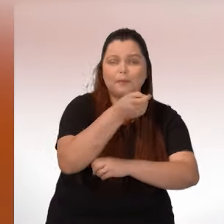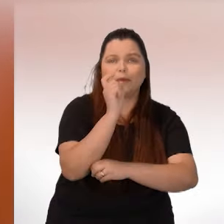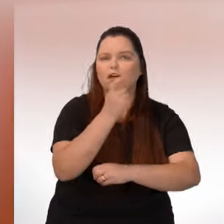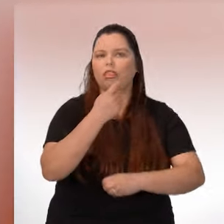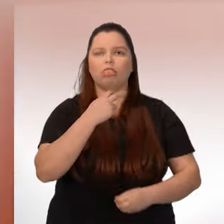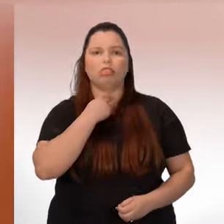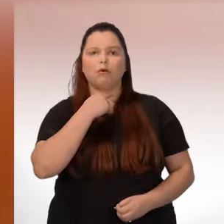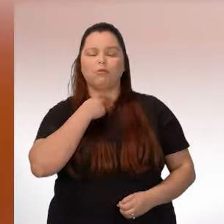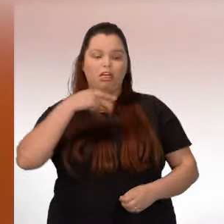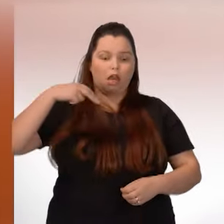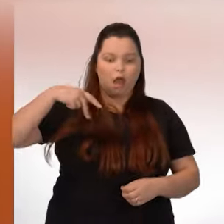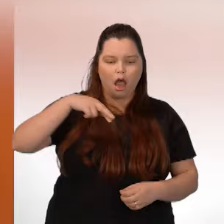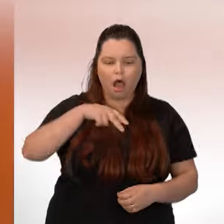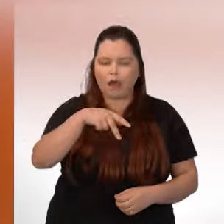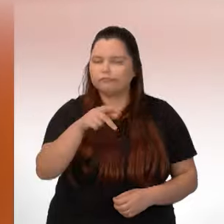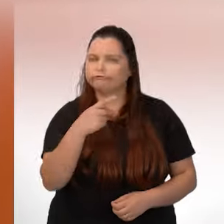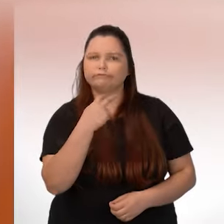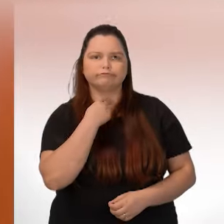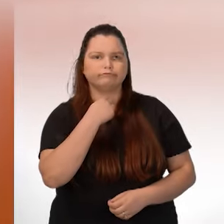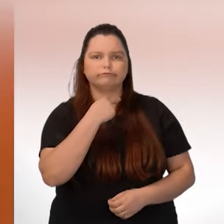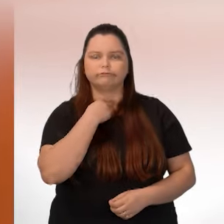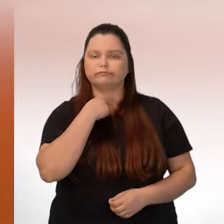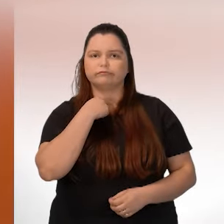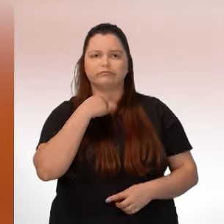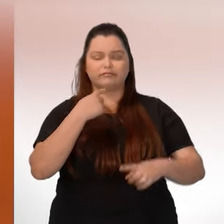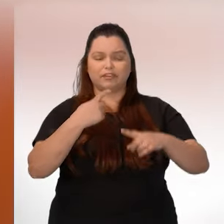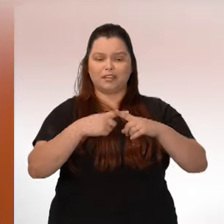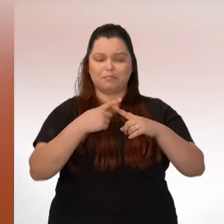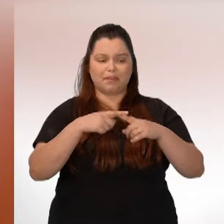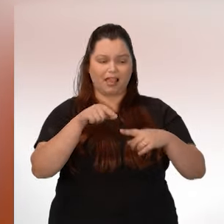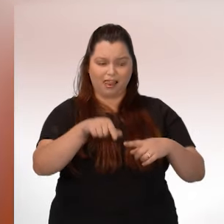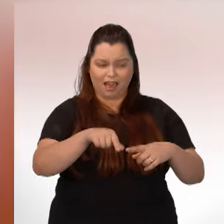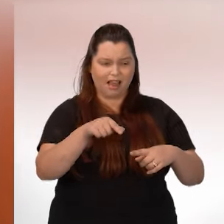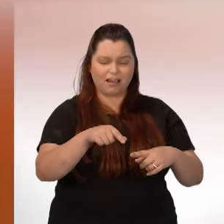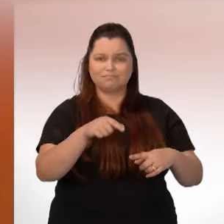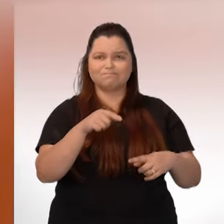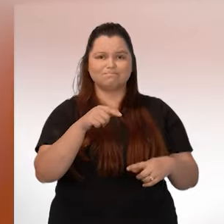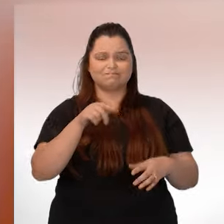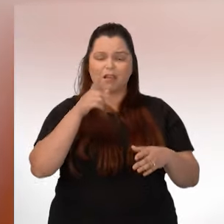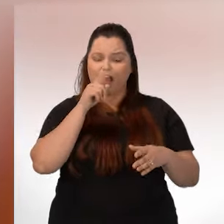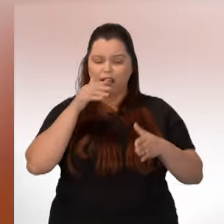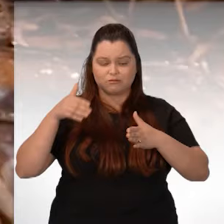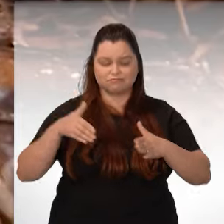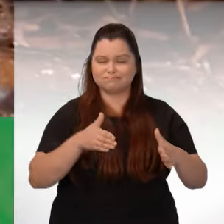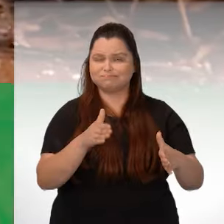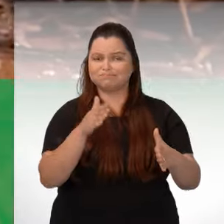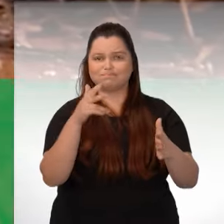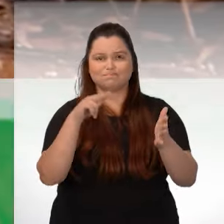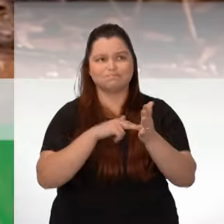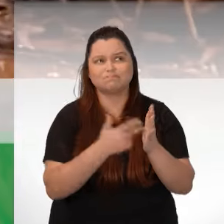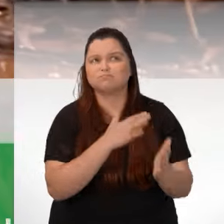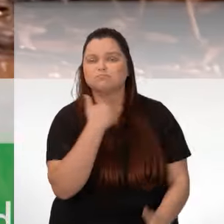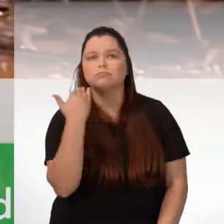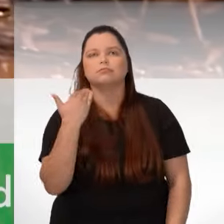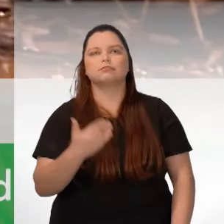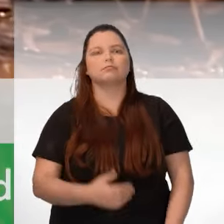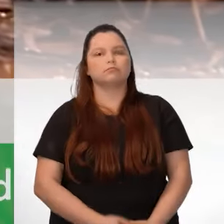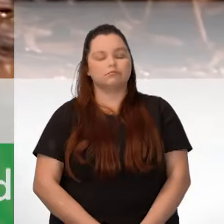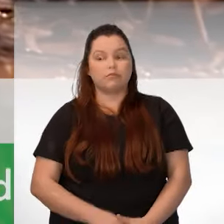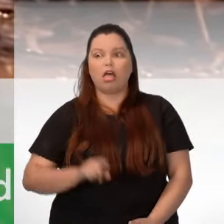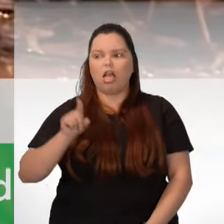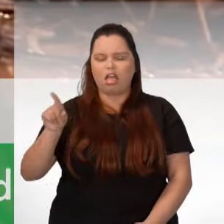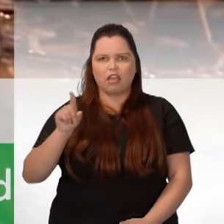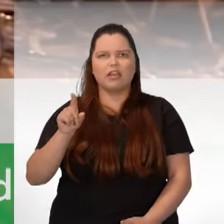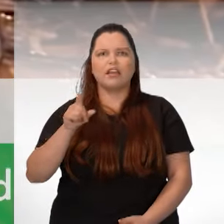nós não podemos andar no rio, nós não podemos nada, o rio ficou um rio morto. O desabafo do Isaac,